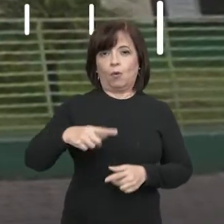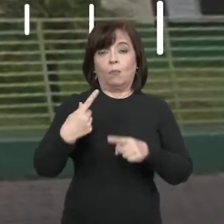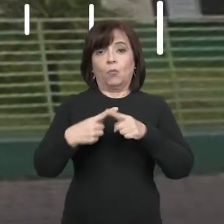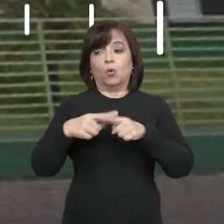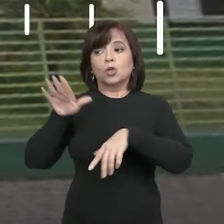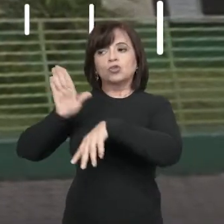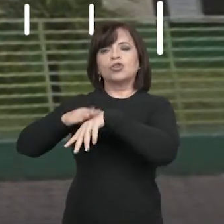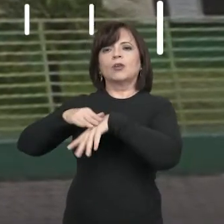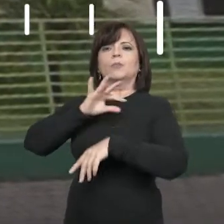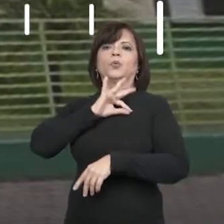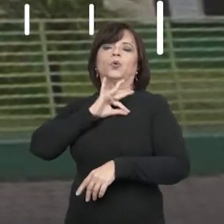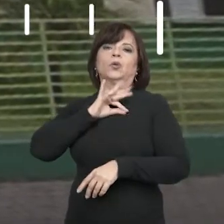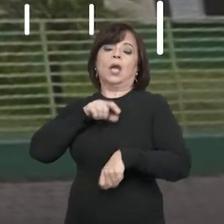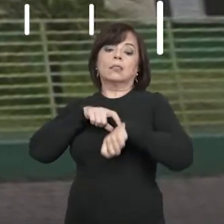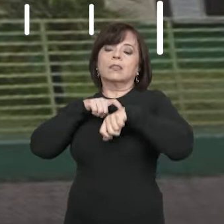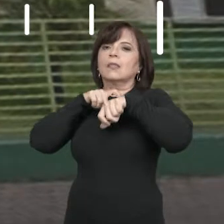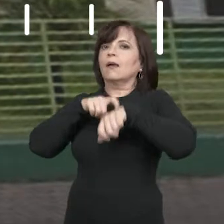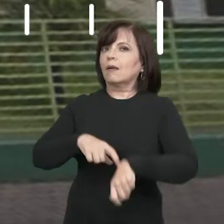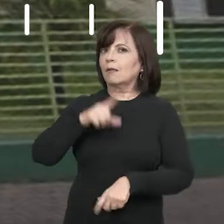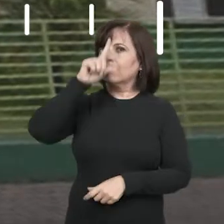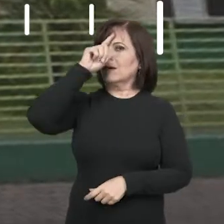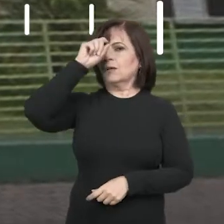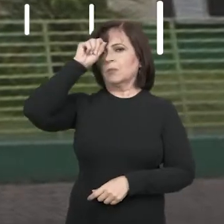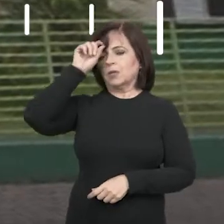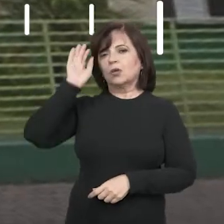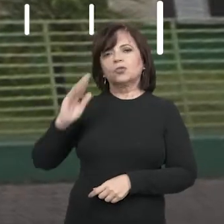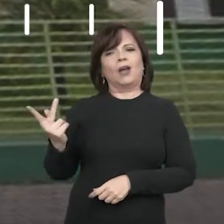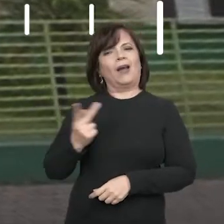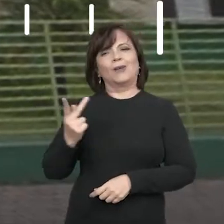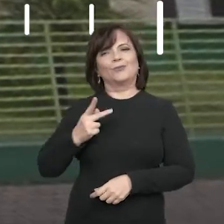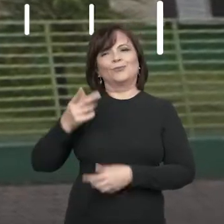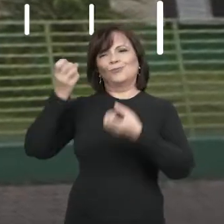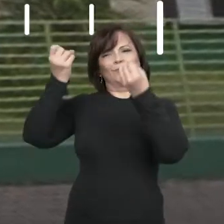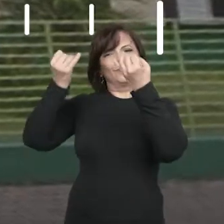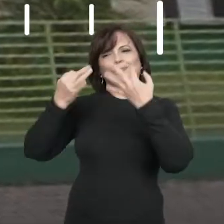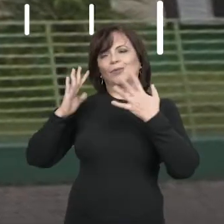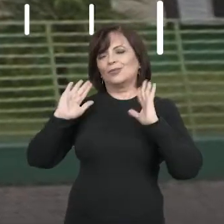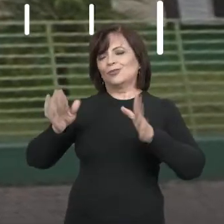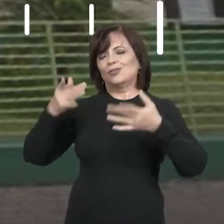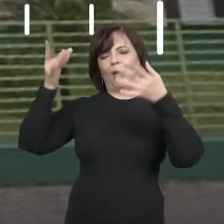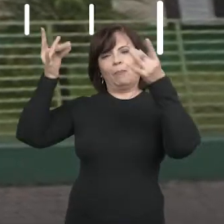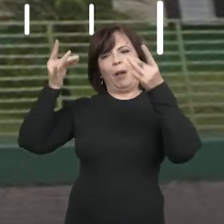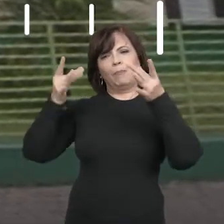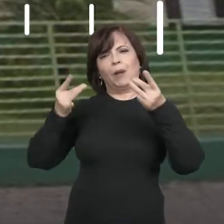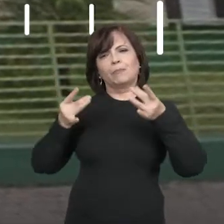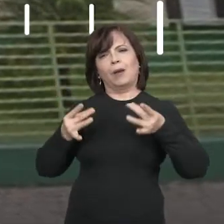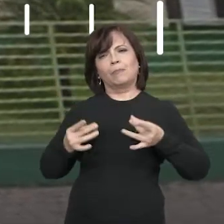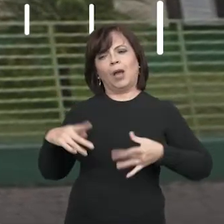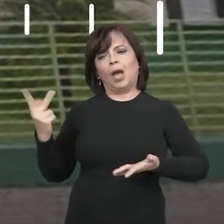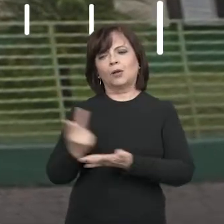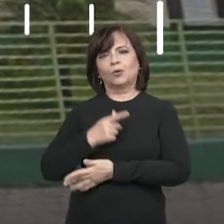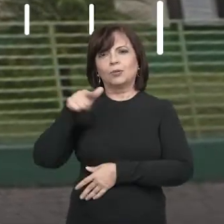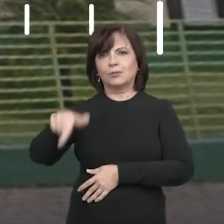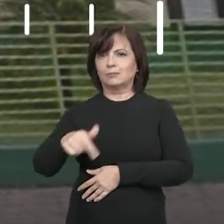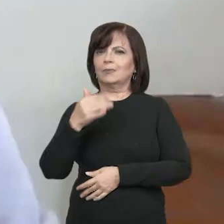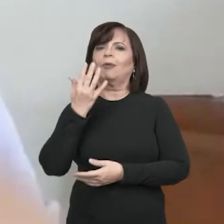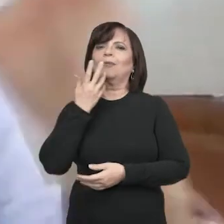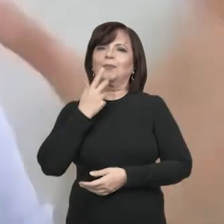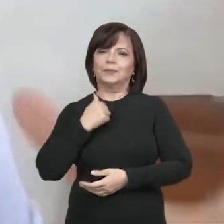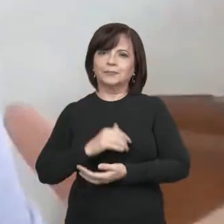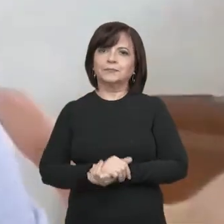a autoridade policial. E no momento lá do hospital, elas já narraram toda a cena, tudo que teria acontecido com a